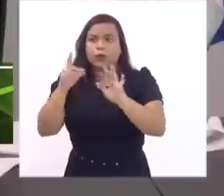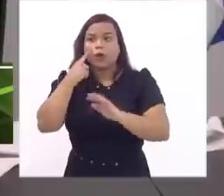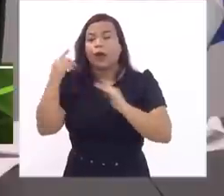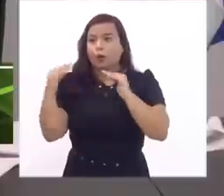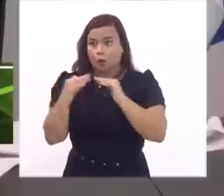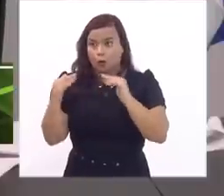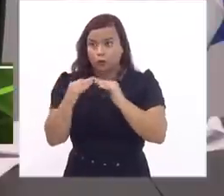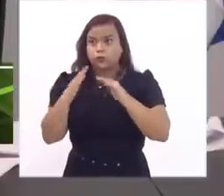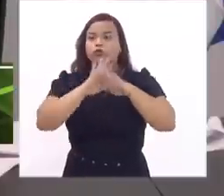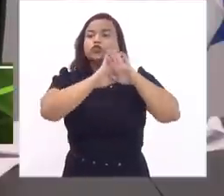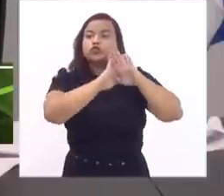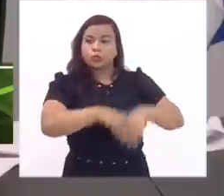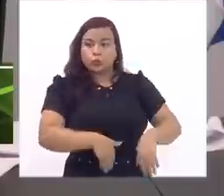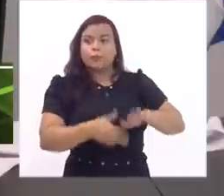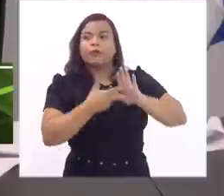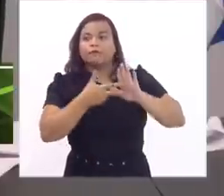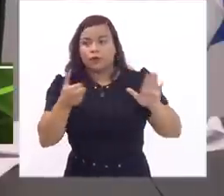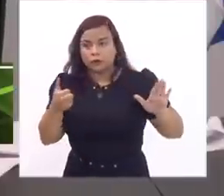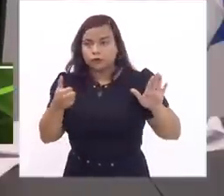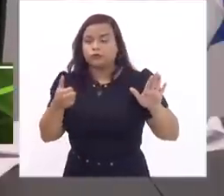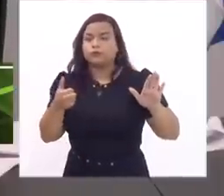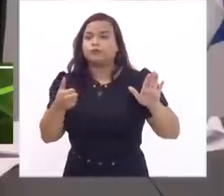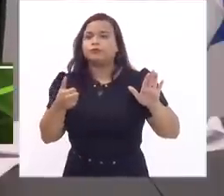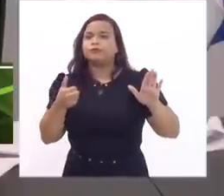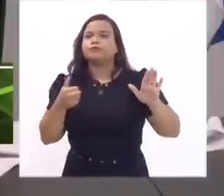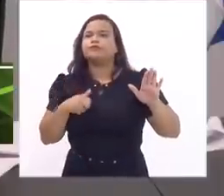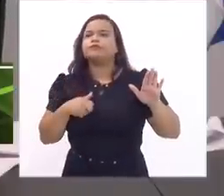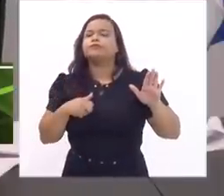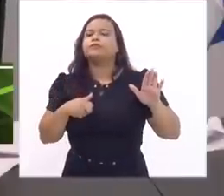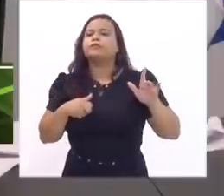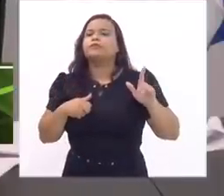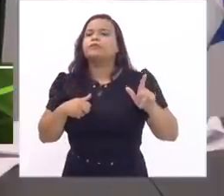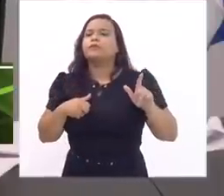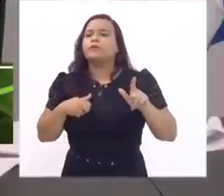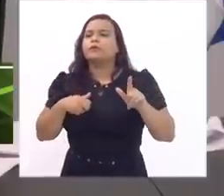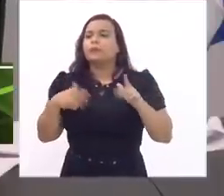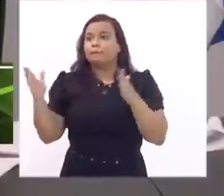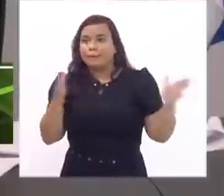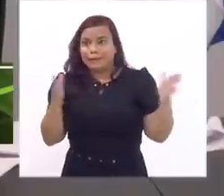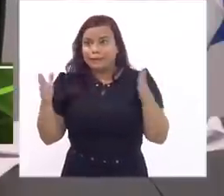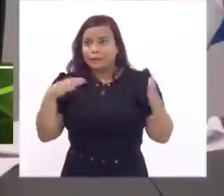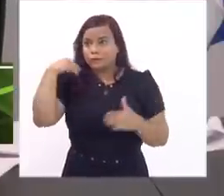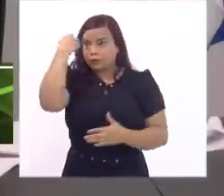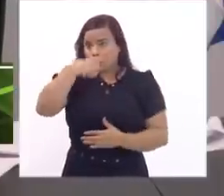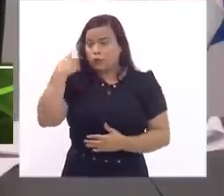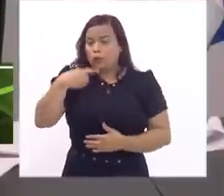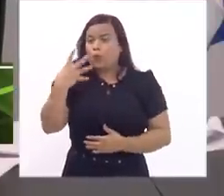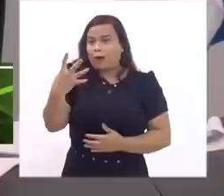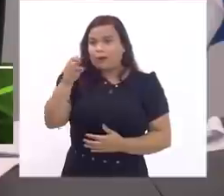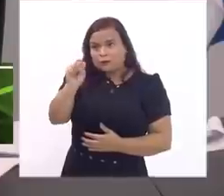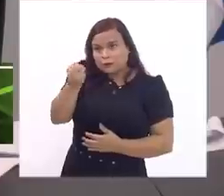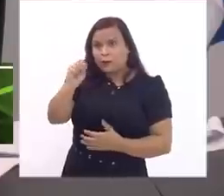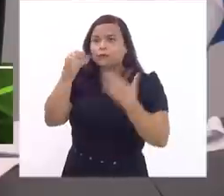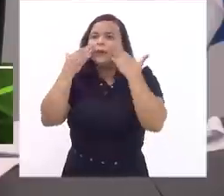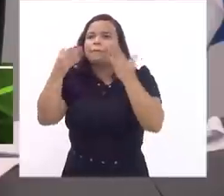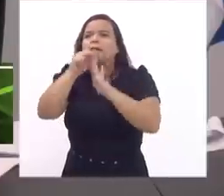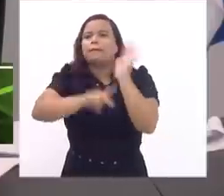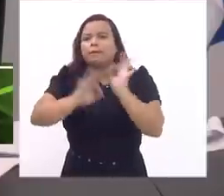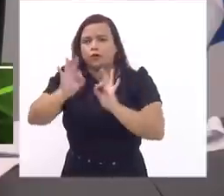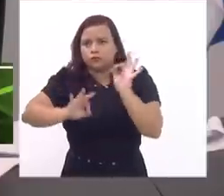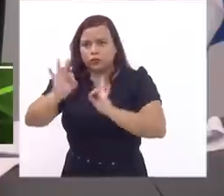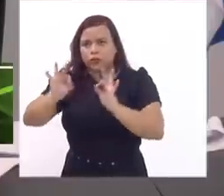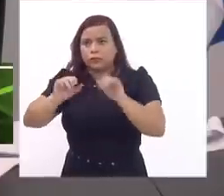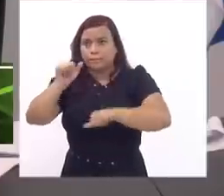gente derruba, e 48 horas apresenta um projeto